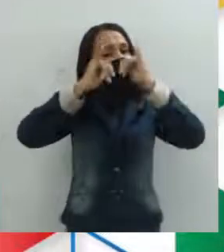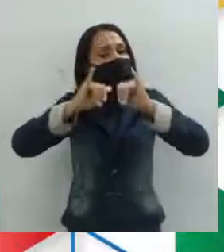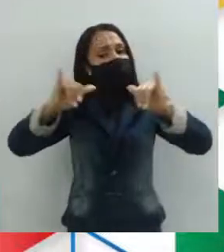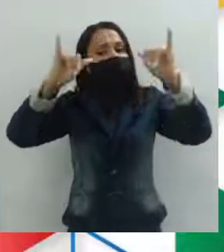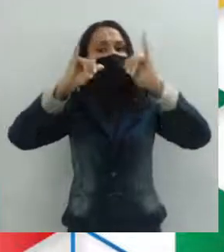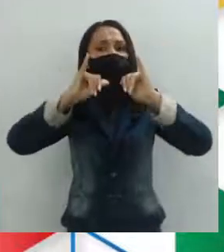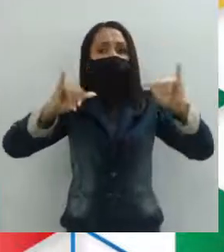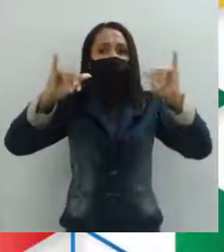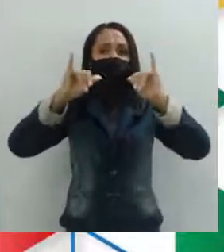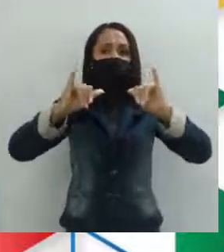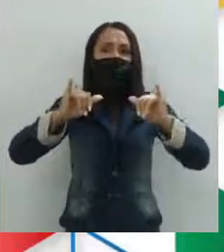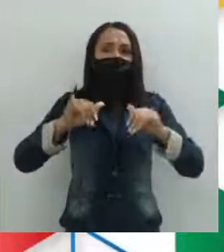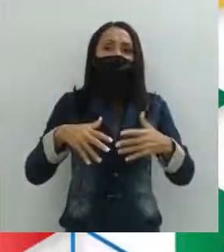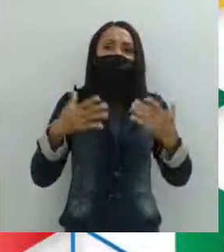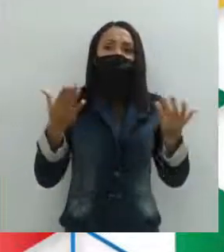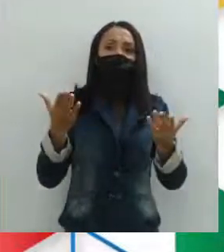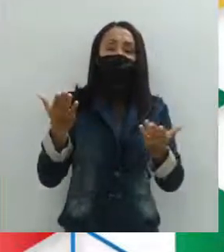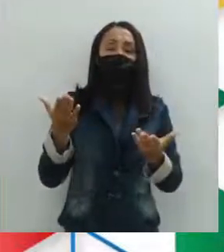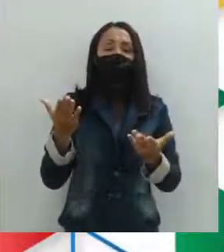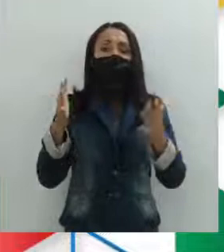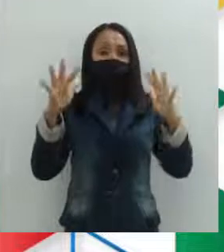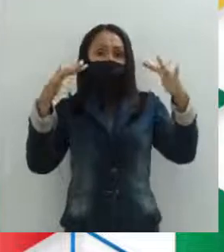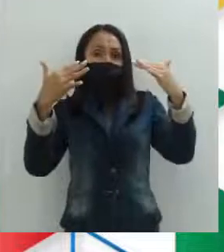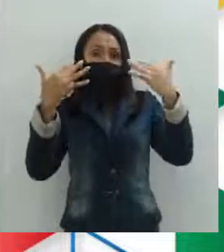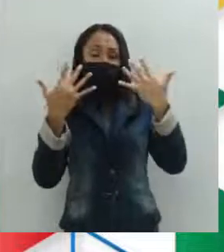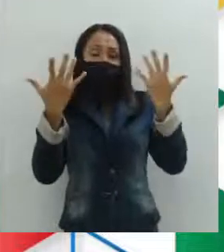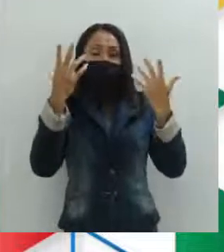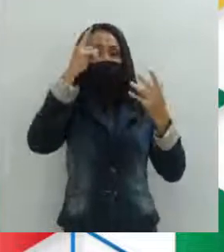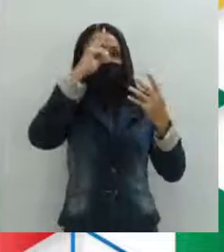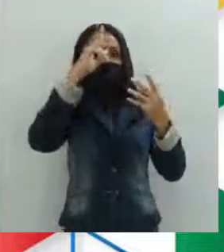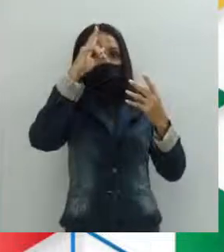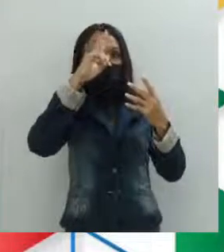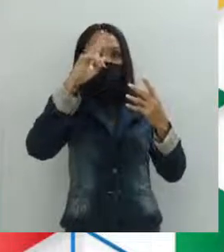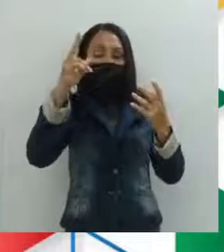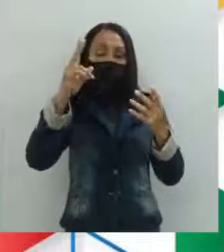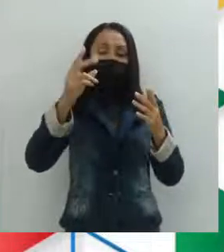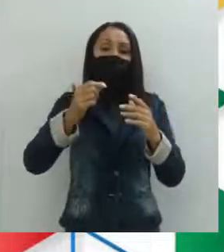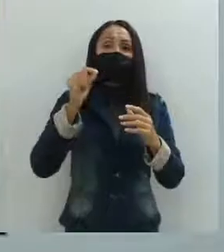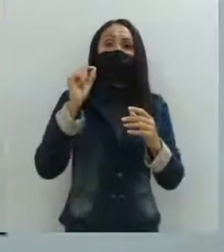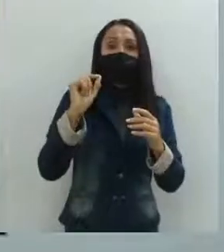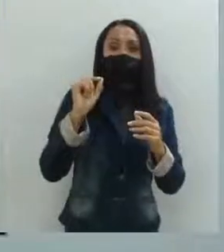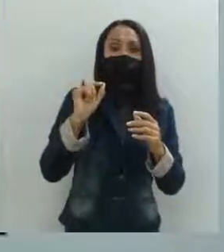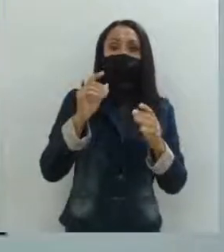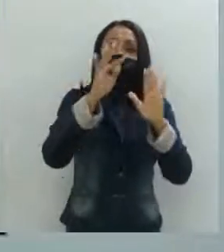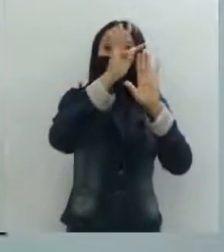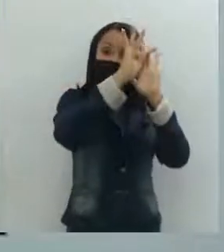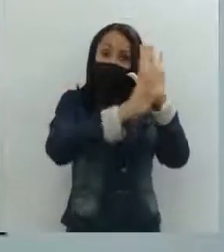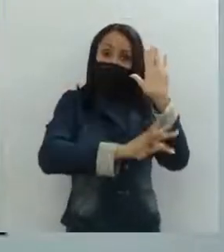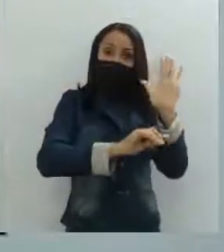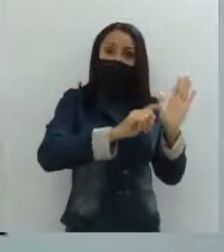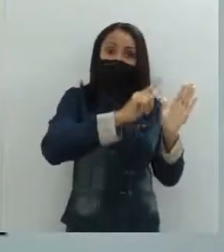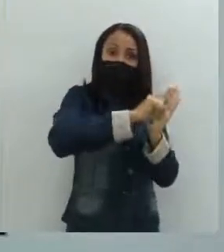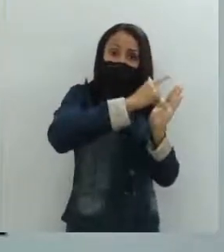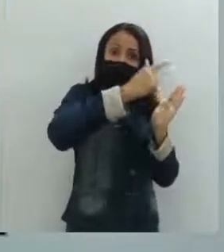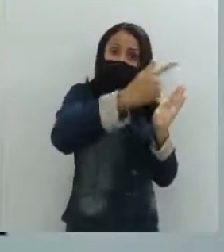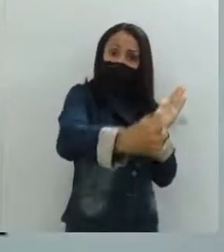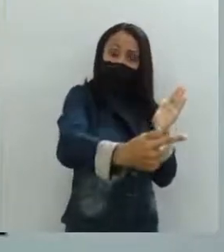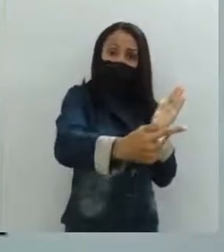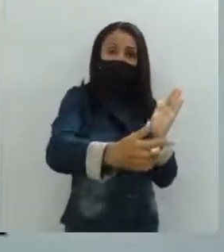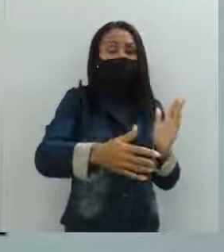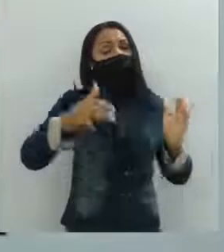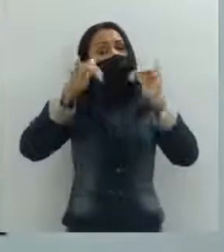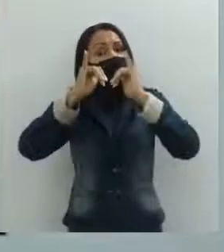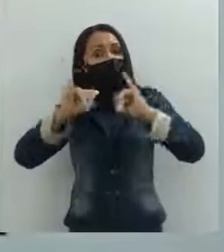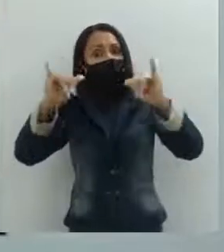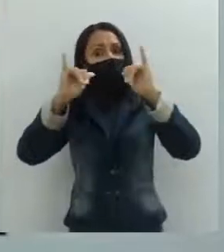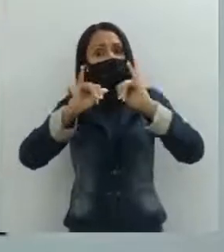informações. Olhando para mim agora, vamos lembrar a seguinte questão. Texto jornalístico,